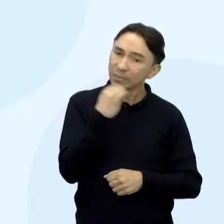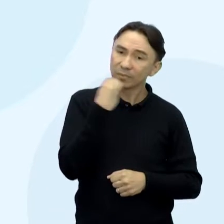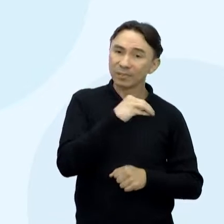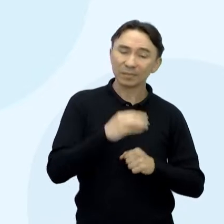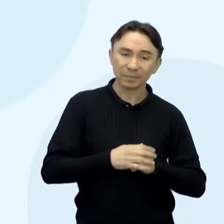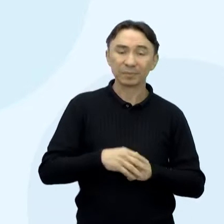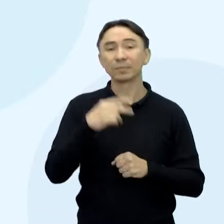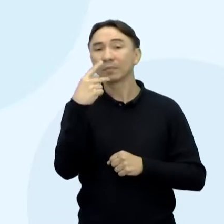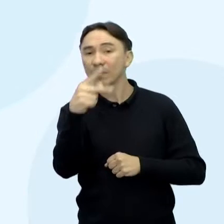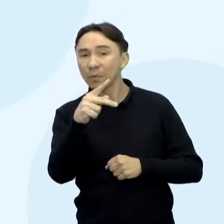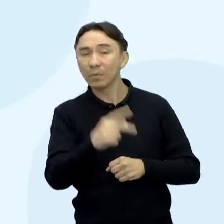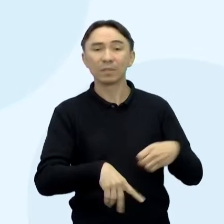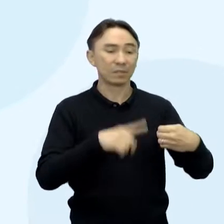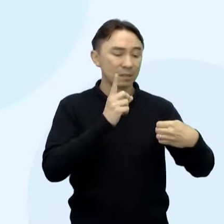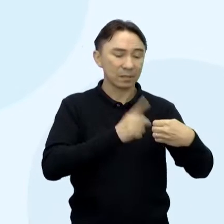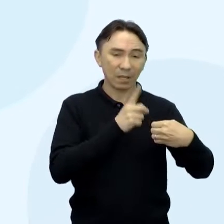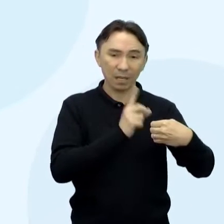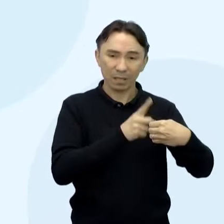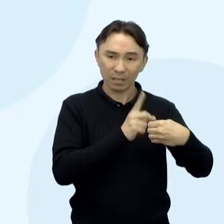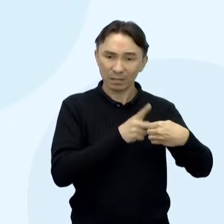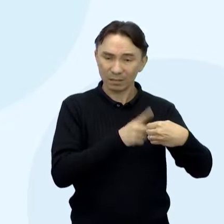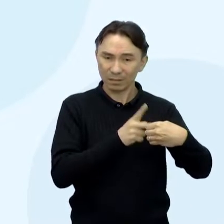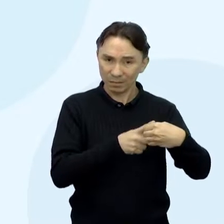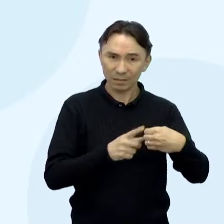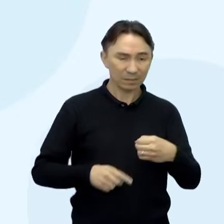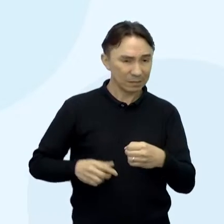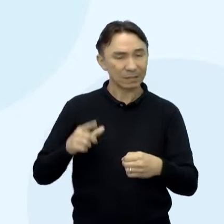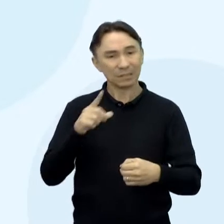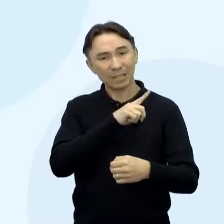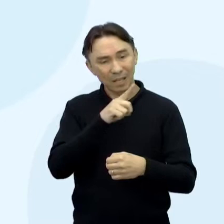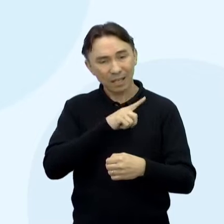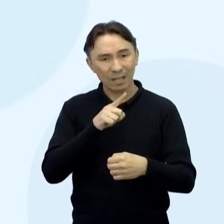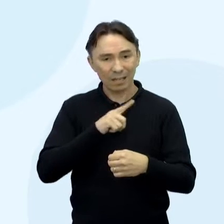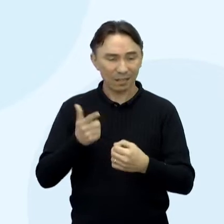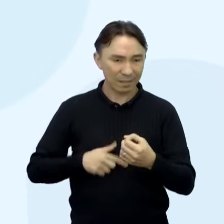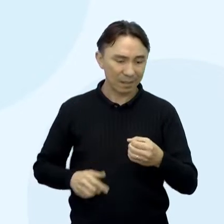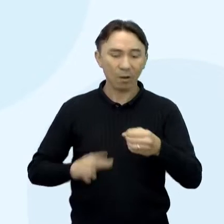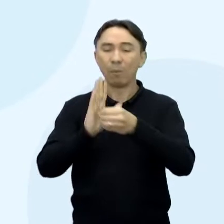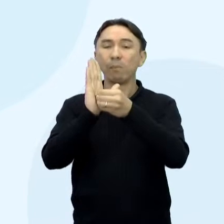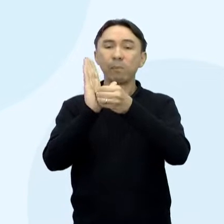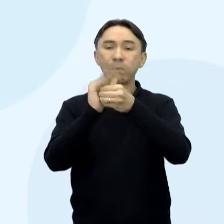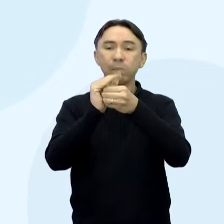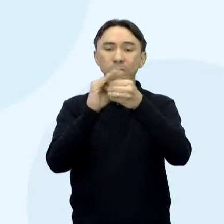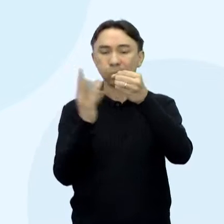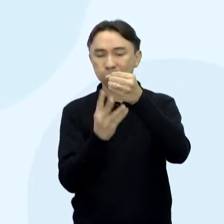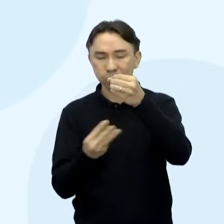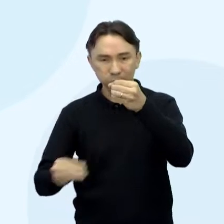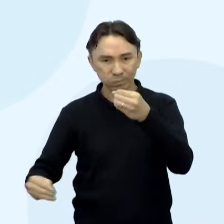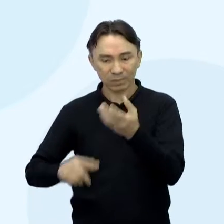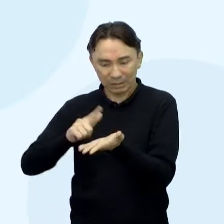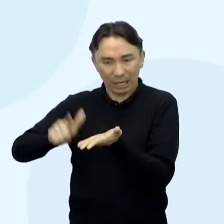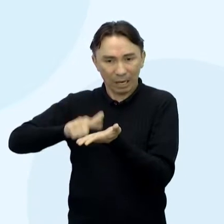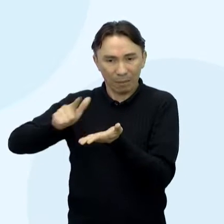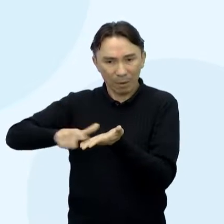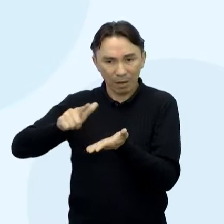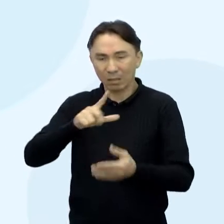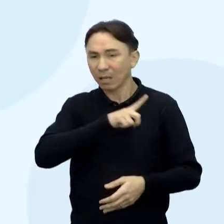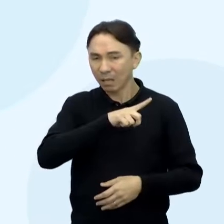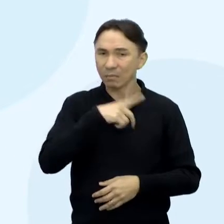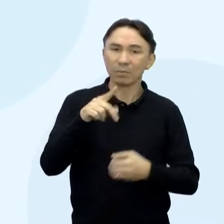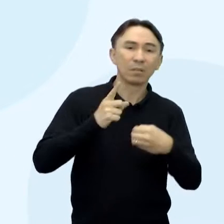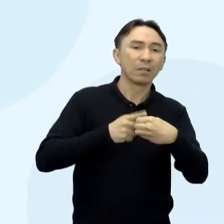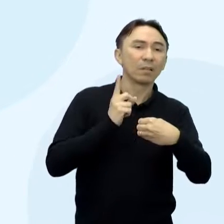de efluentes, né? Comentamos muito sobre o tratamento de esgotos. Além do descarte